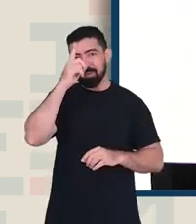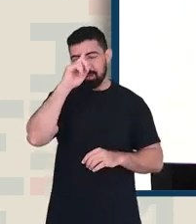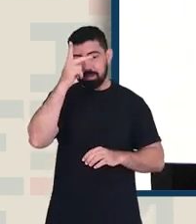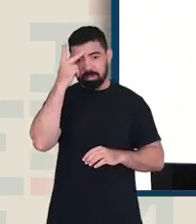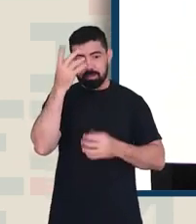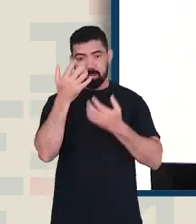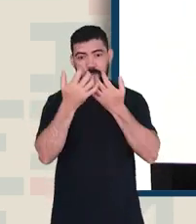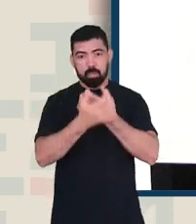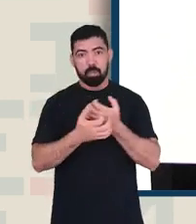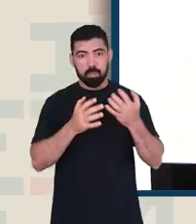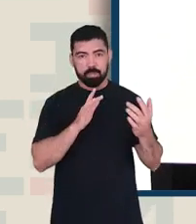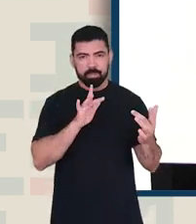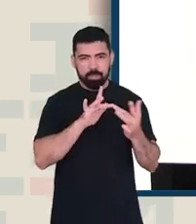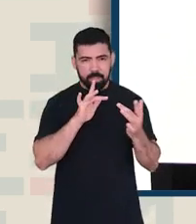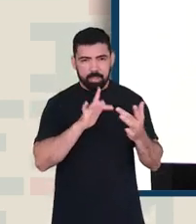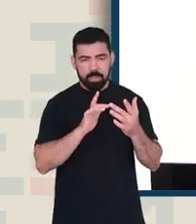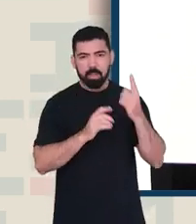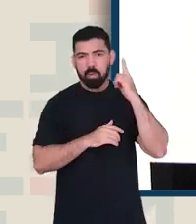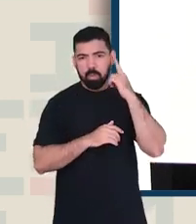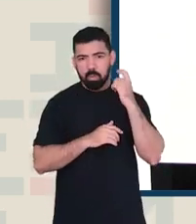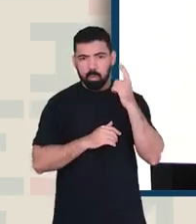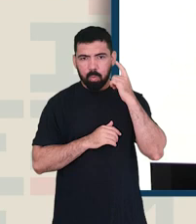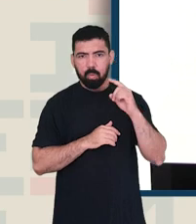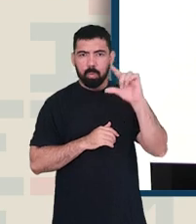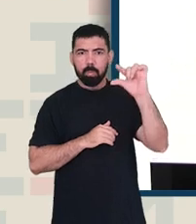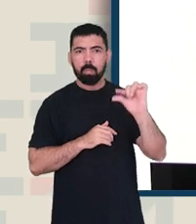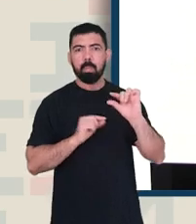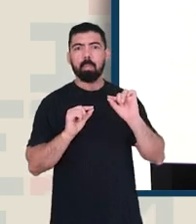se aproximarem desses sons menos,